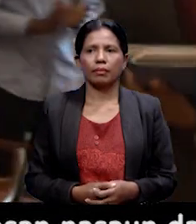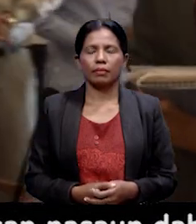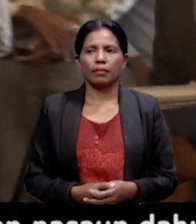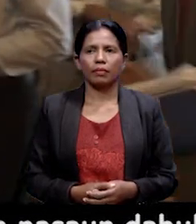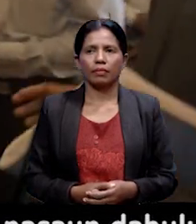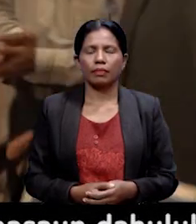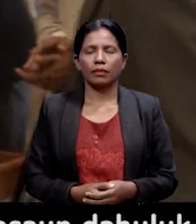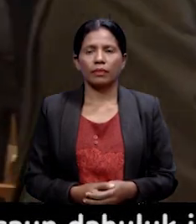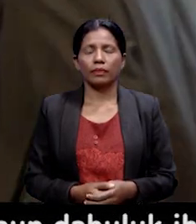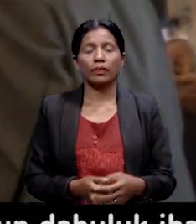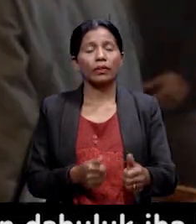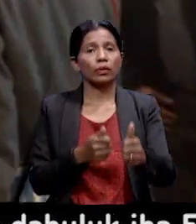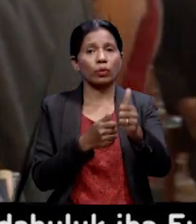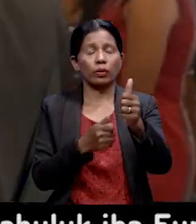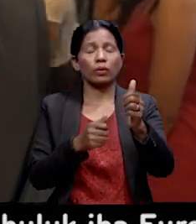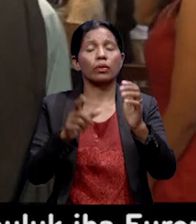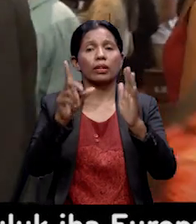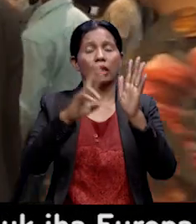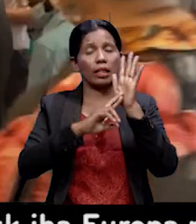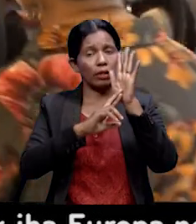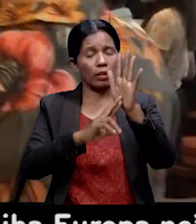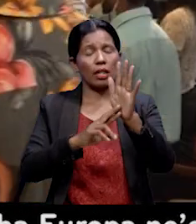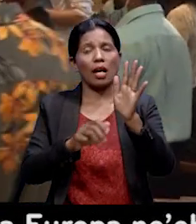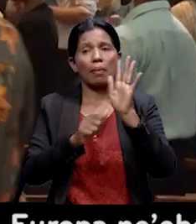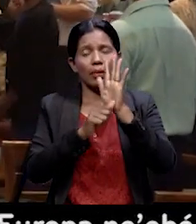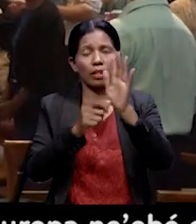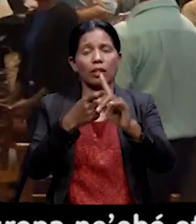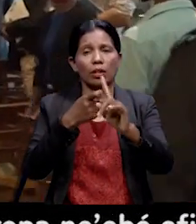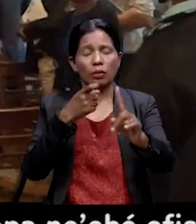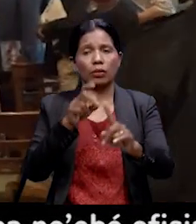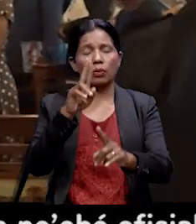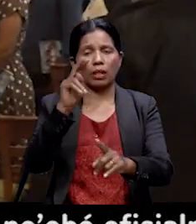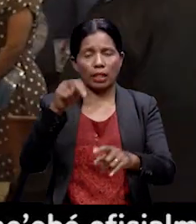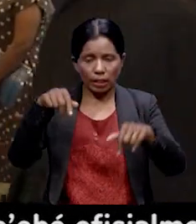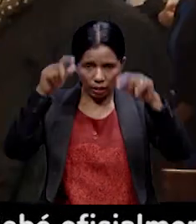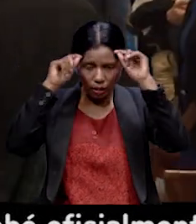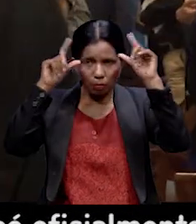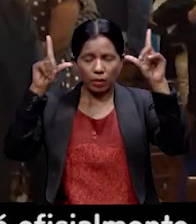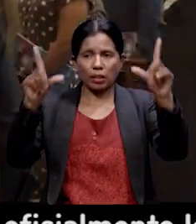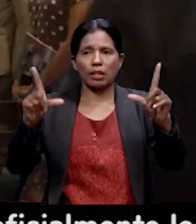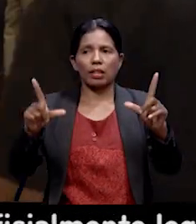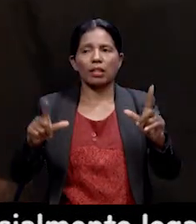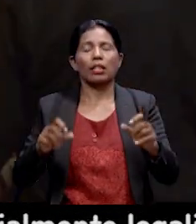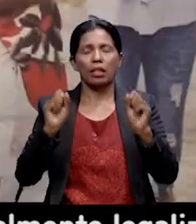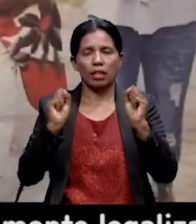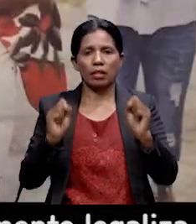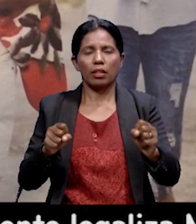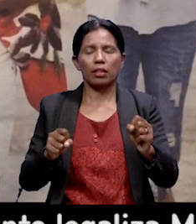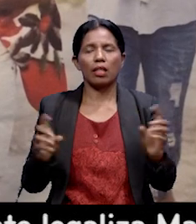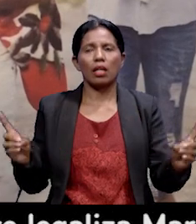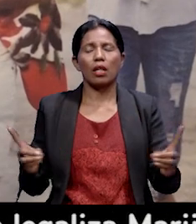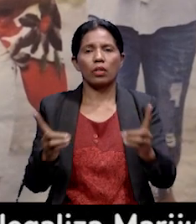O relatório que apresenta as Nações Unidas e Timor-Leste, por cento lima nulo recém, mas socialmente